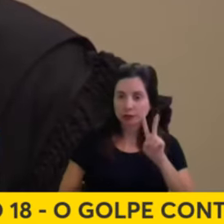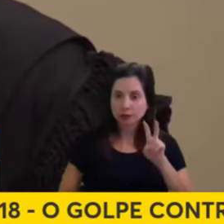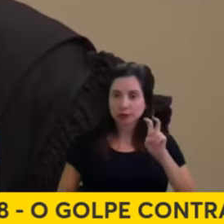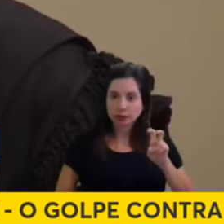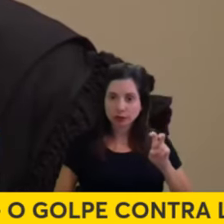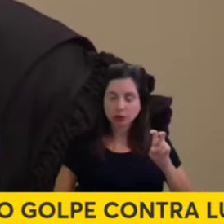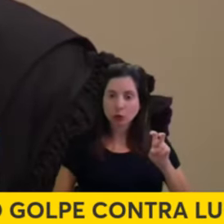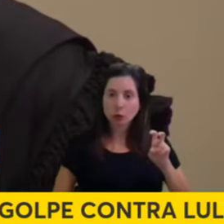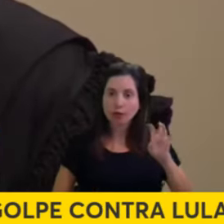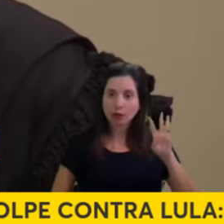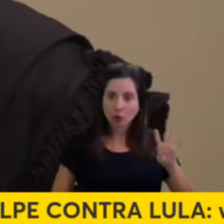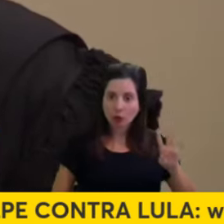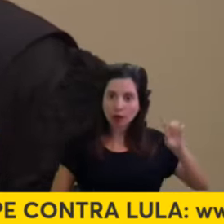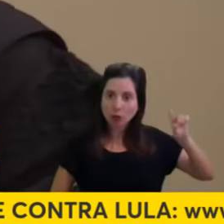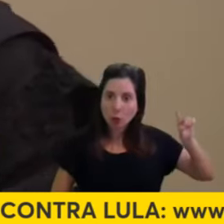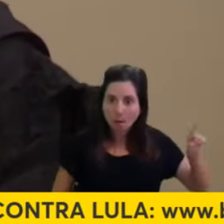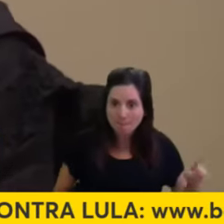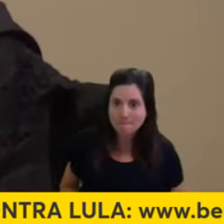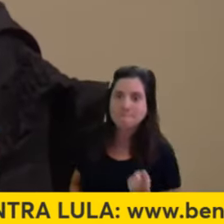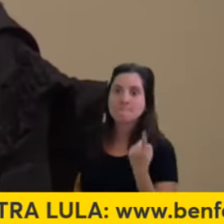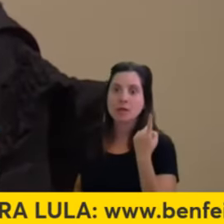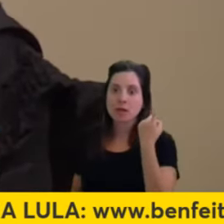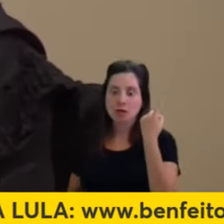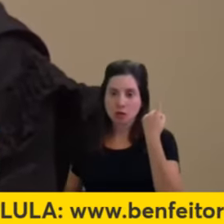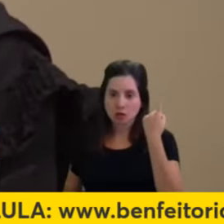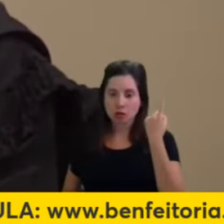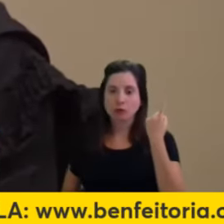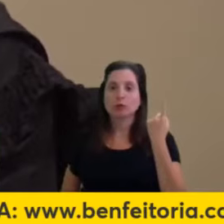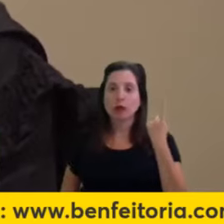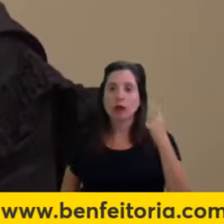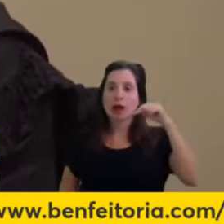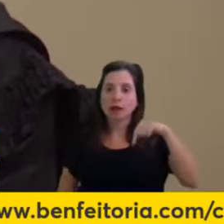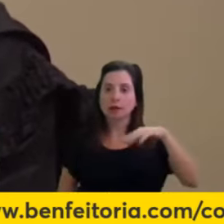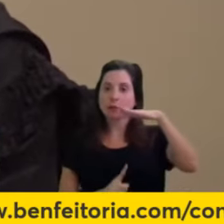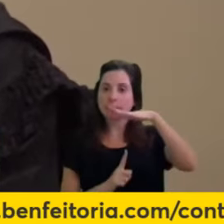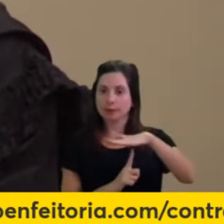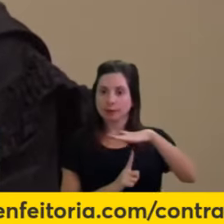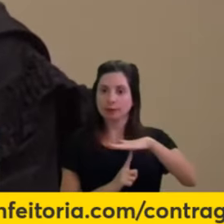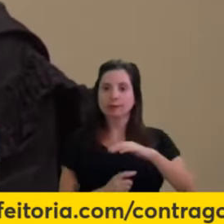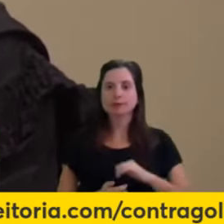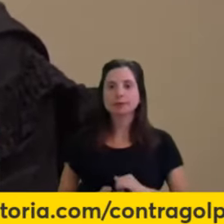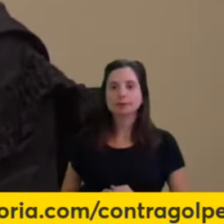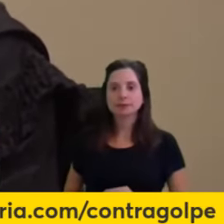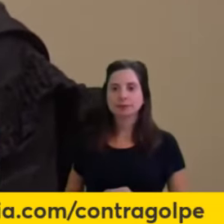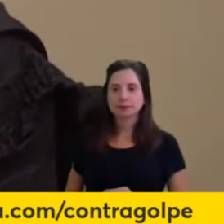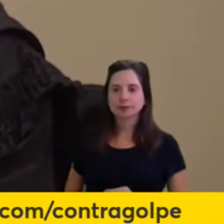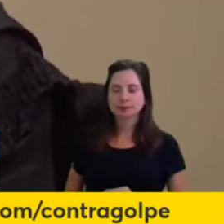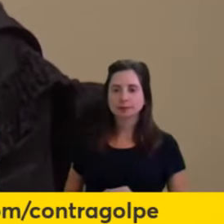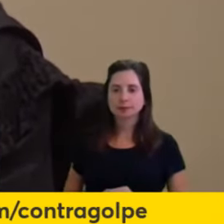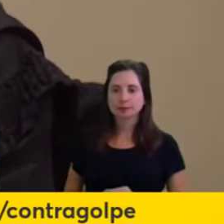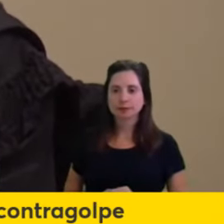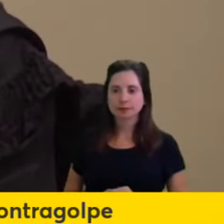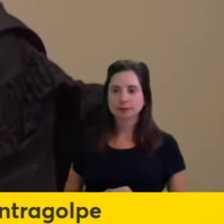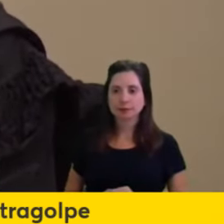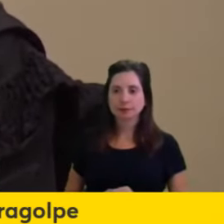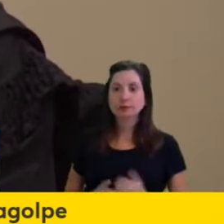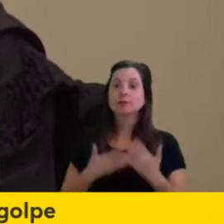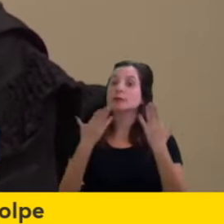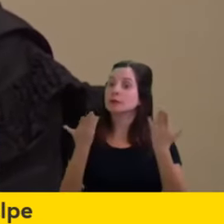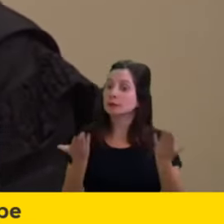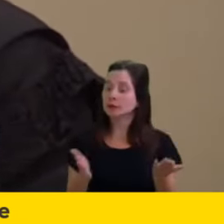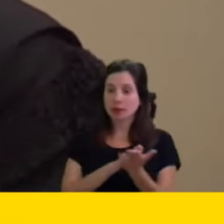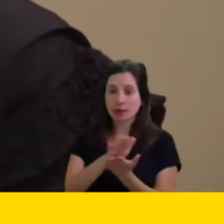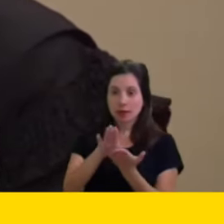19,22 do limite de gastos para a campanha do senador no estado do Paraná considerando os gastos